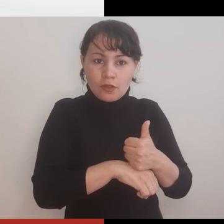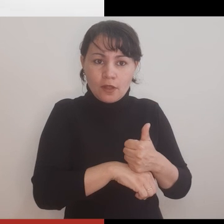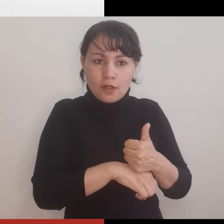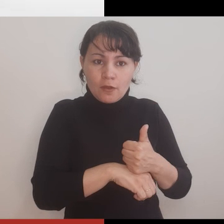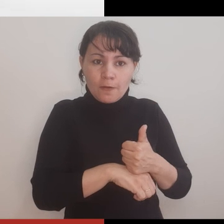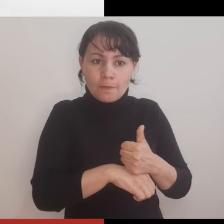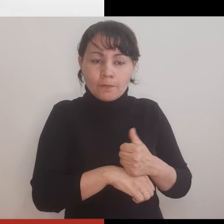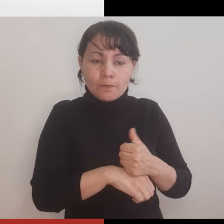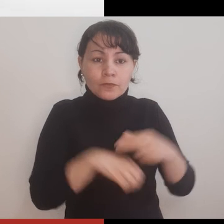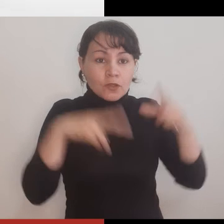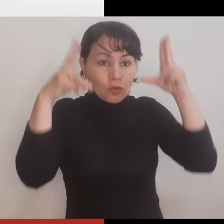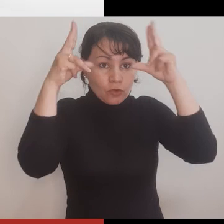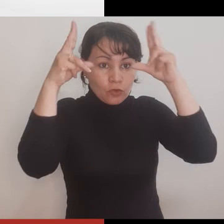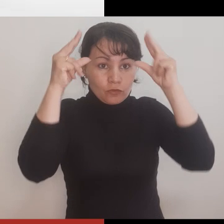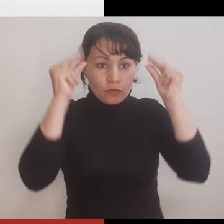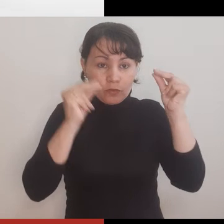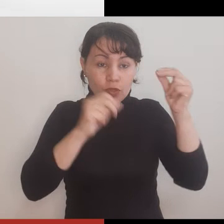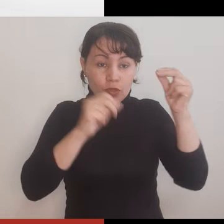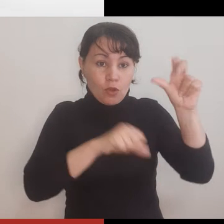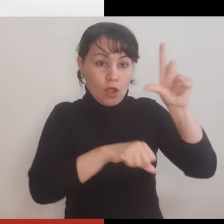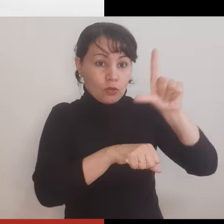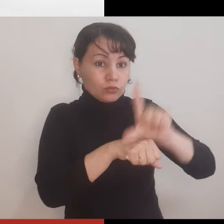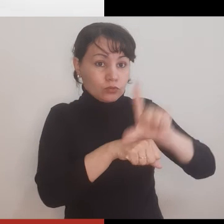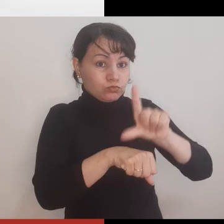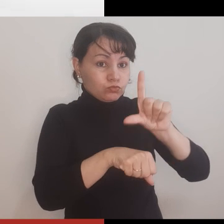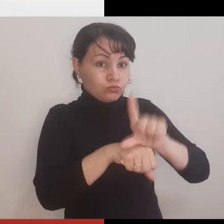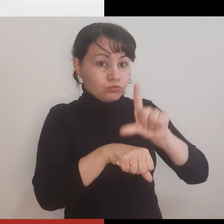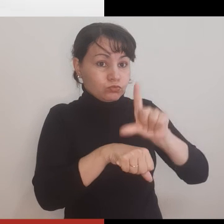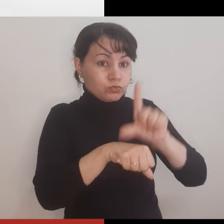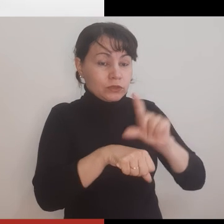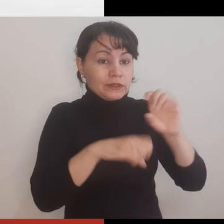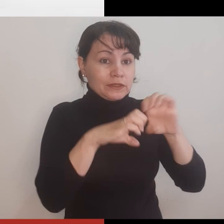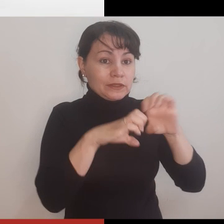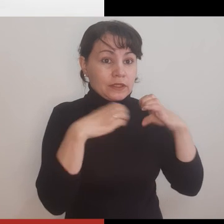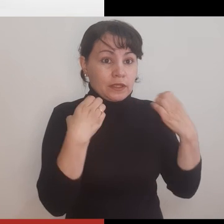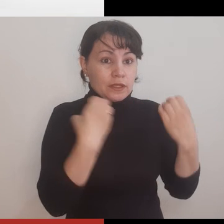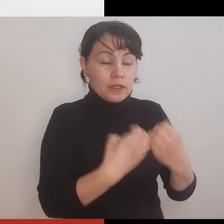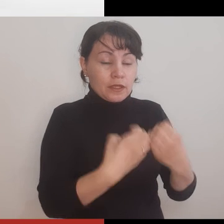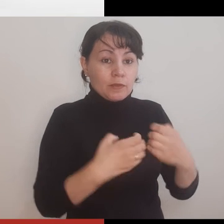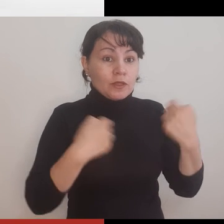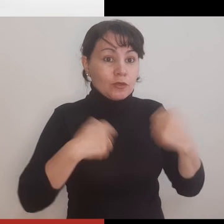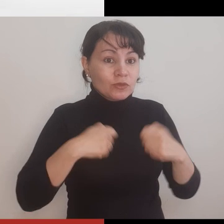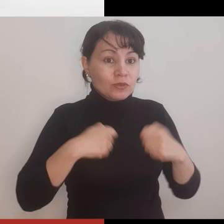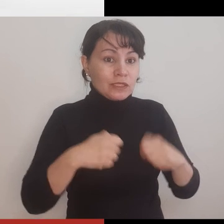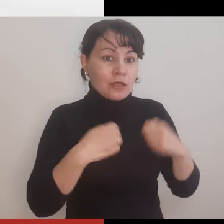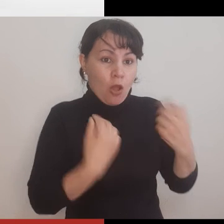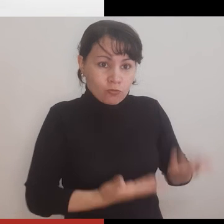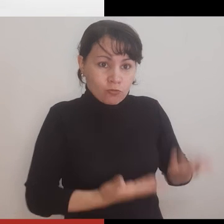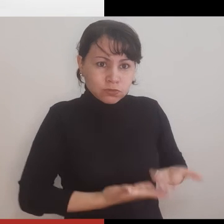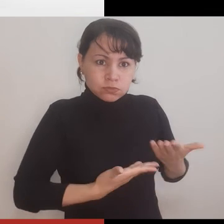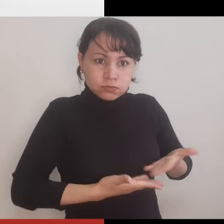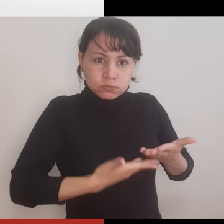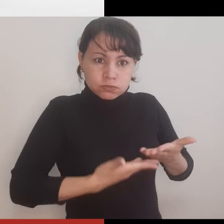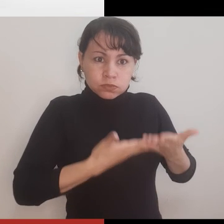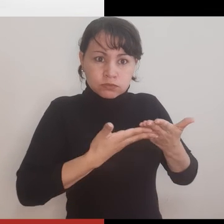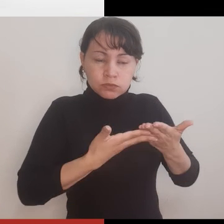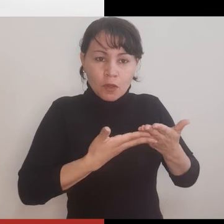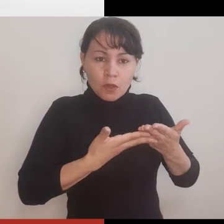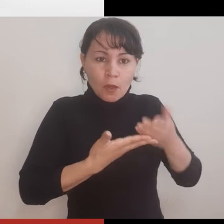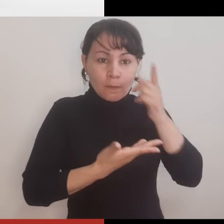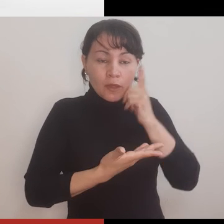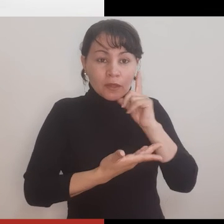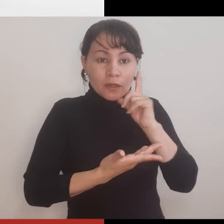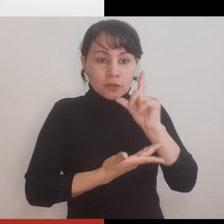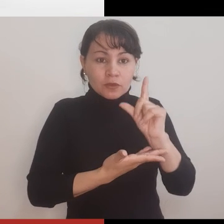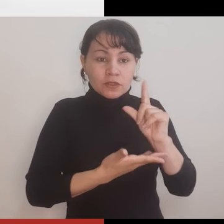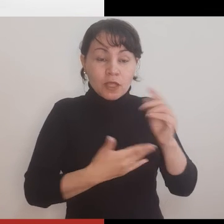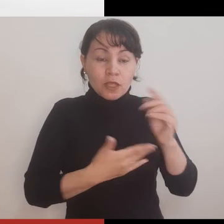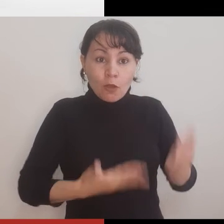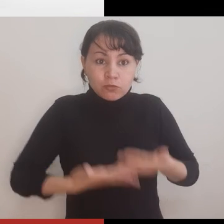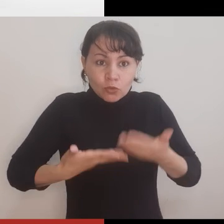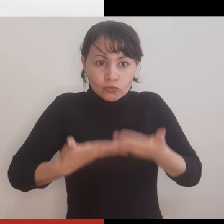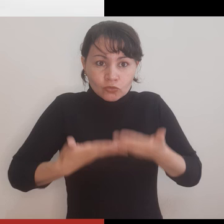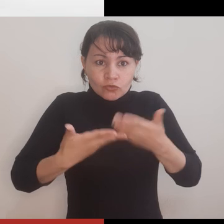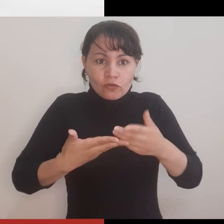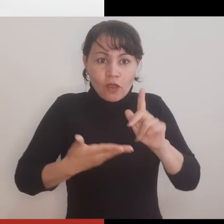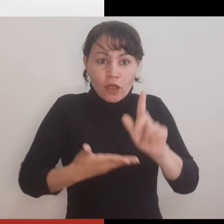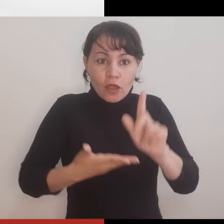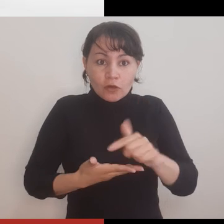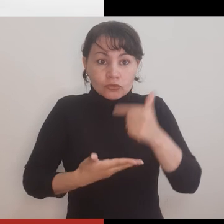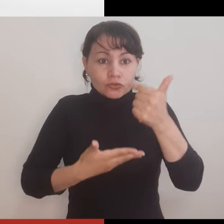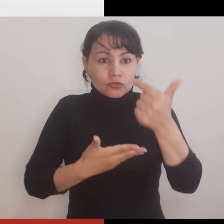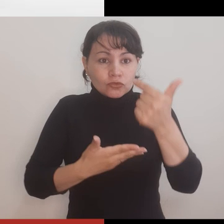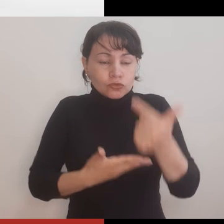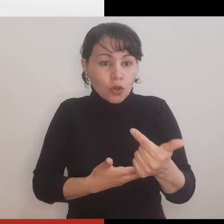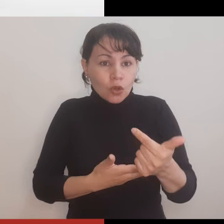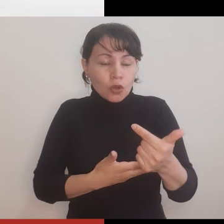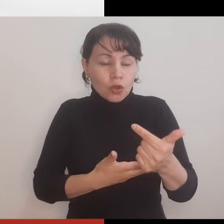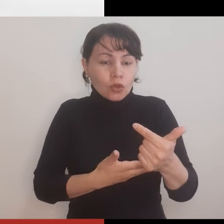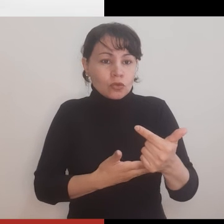enfermeiro, ele é o líder da sua equipe, então ele precisa estar motivado para que assim ele também possa motivar os seus